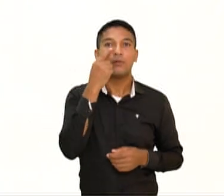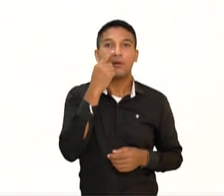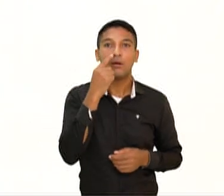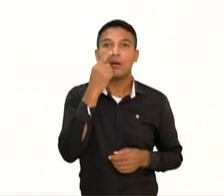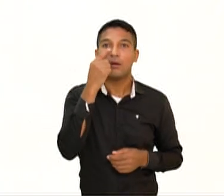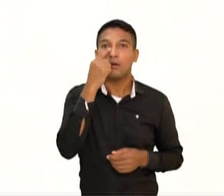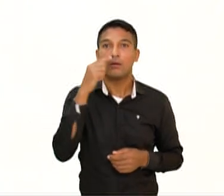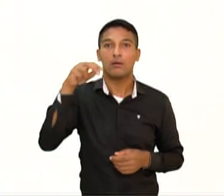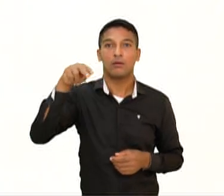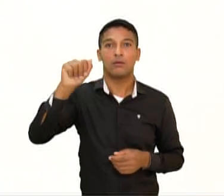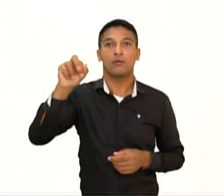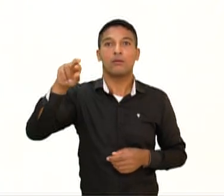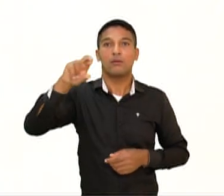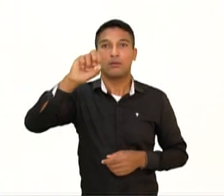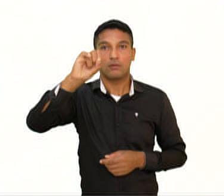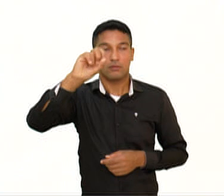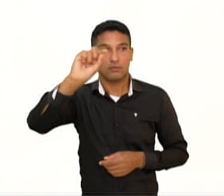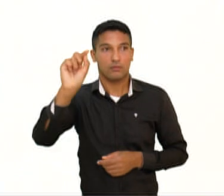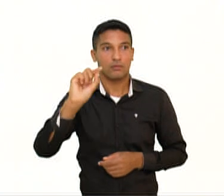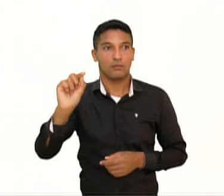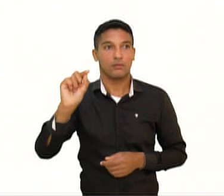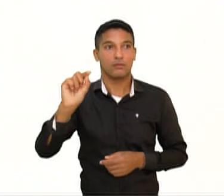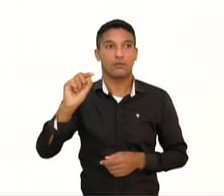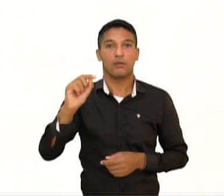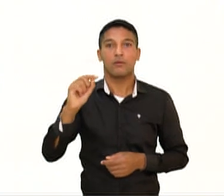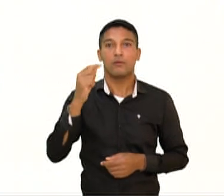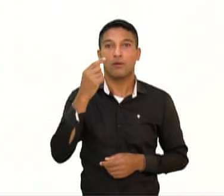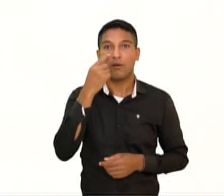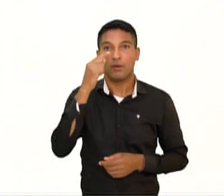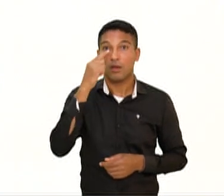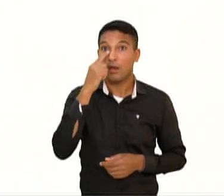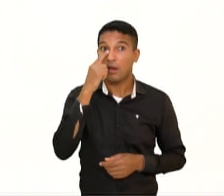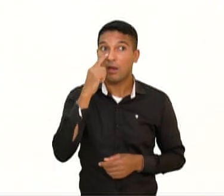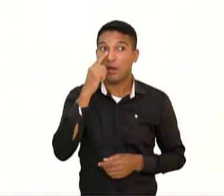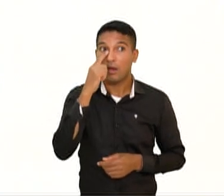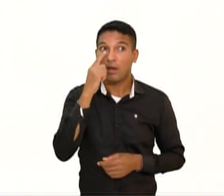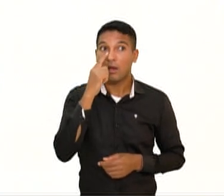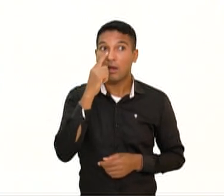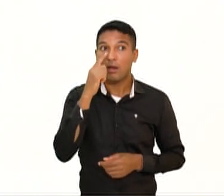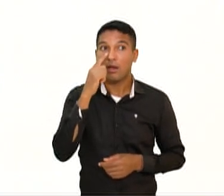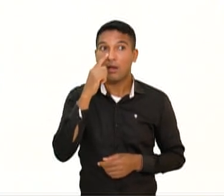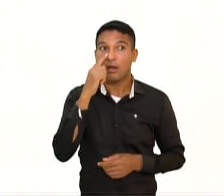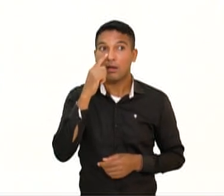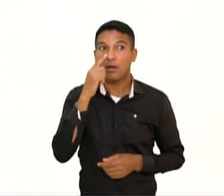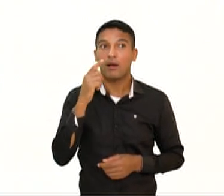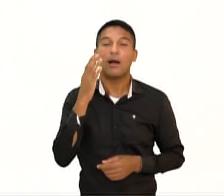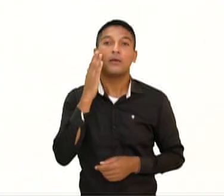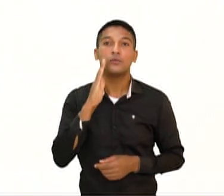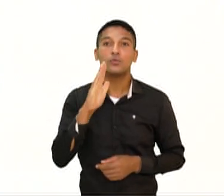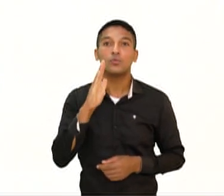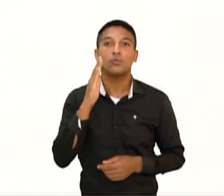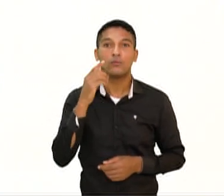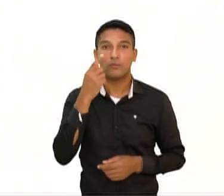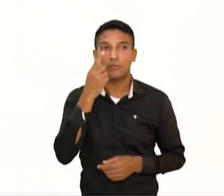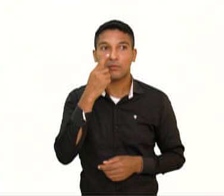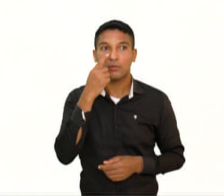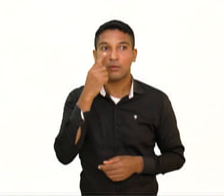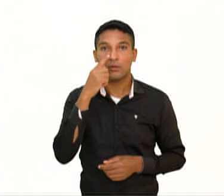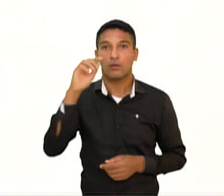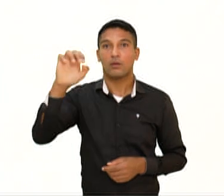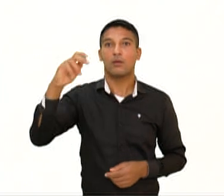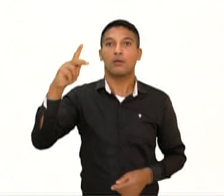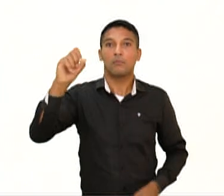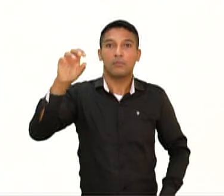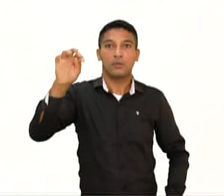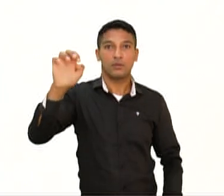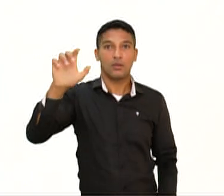tá? E na parte aqui de cima, aqui fica um pouquinho mais para trás, eu vou ter o epitélio